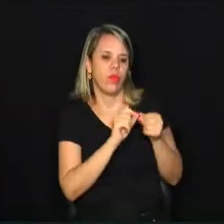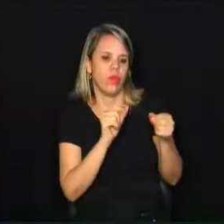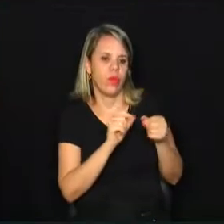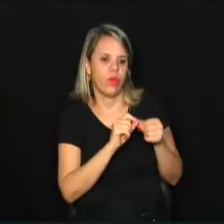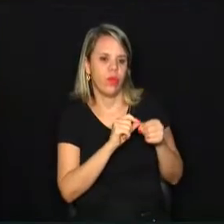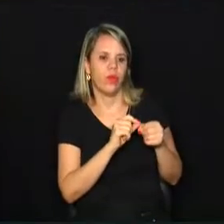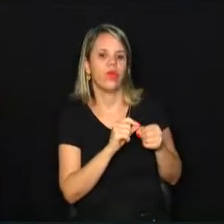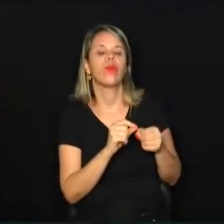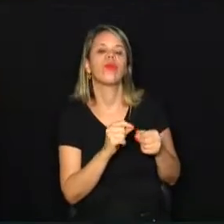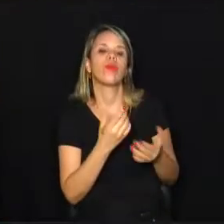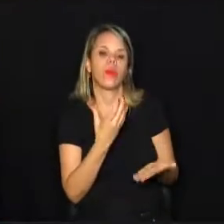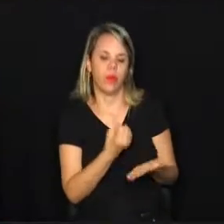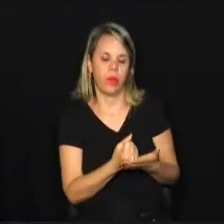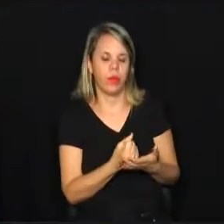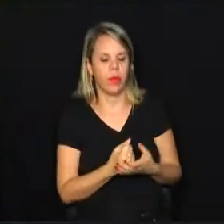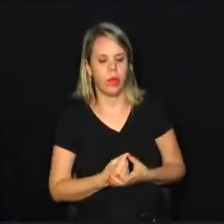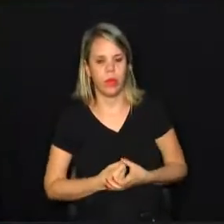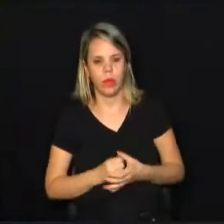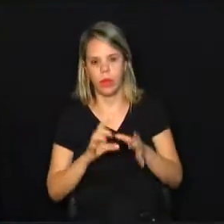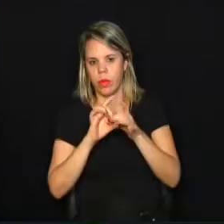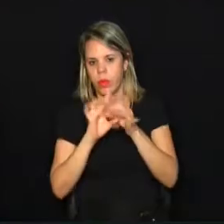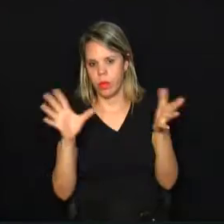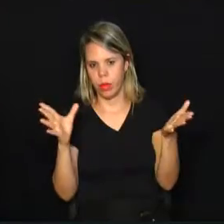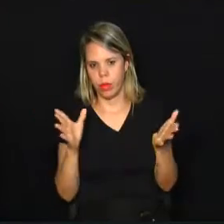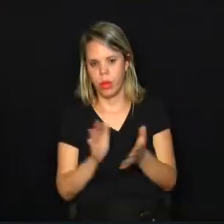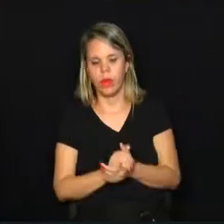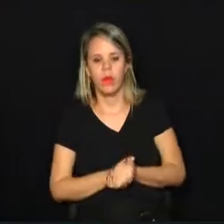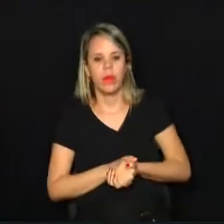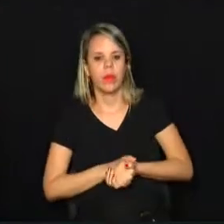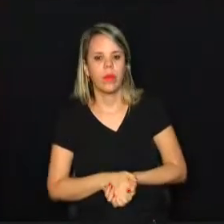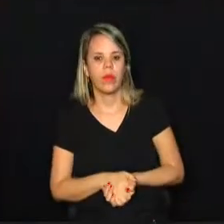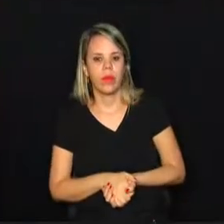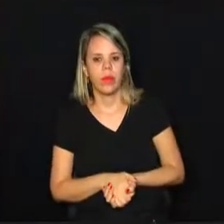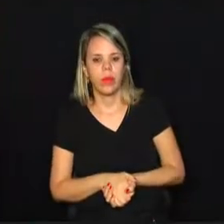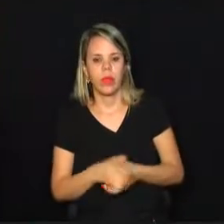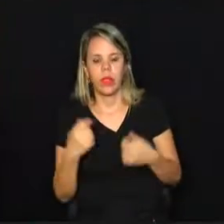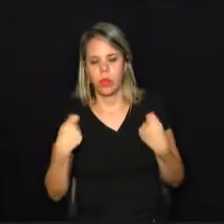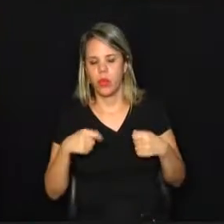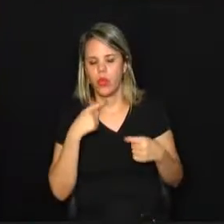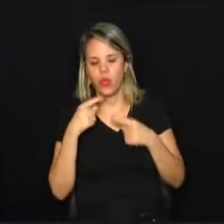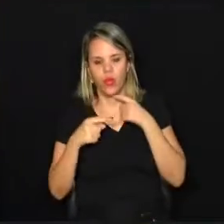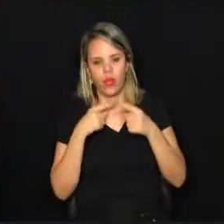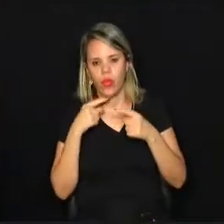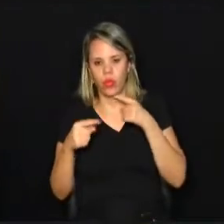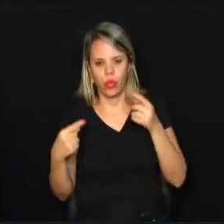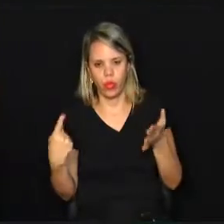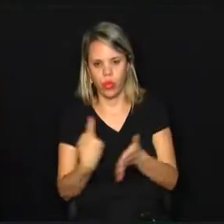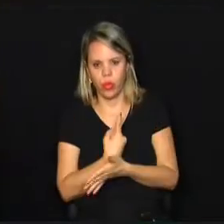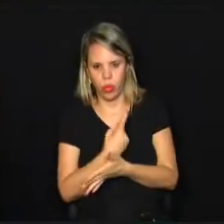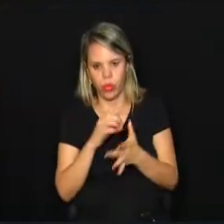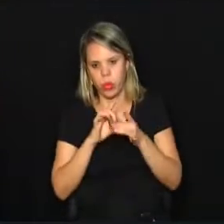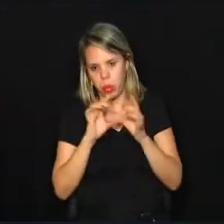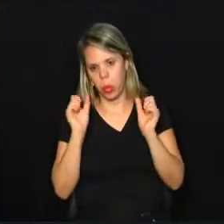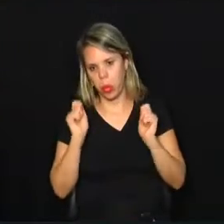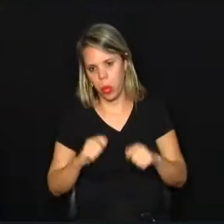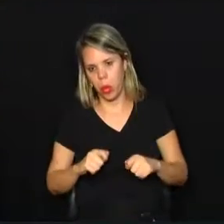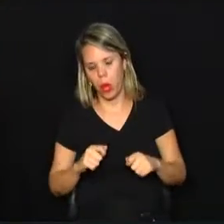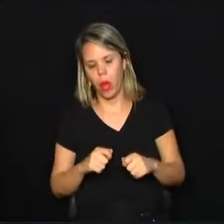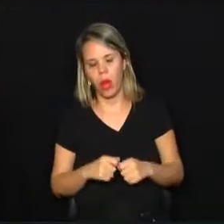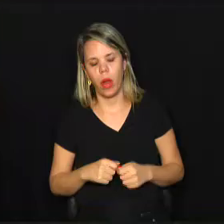anexação. Tá? Estou à disposição também e se precisarem algum esclarecimento,